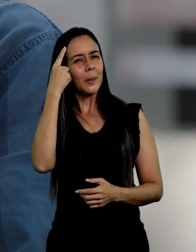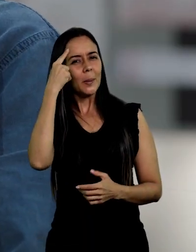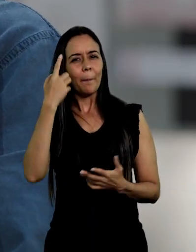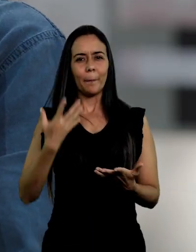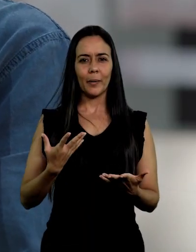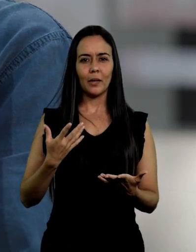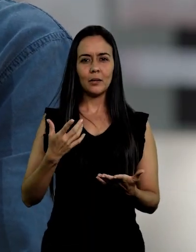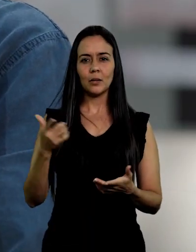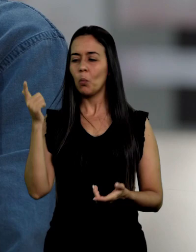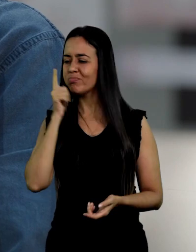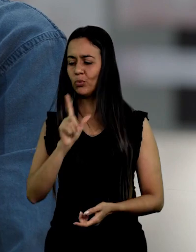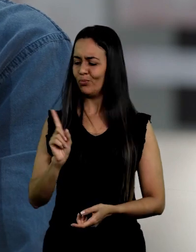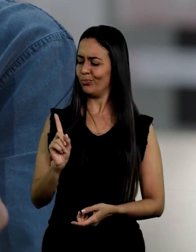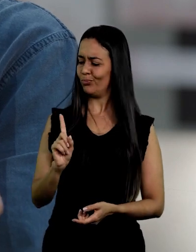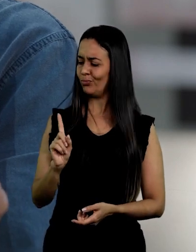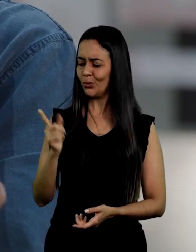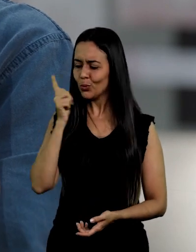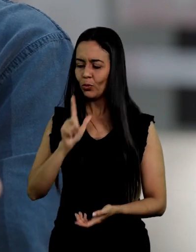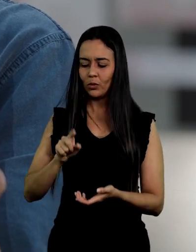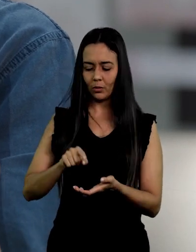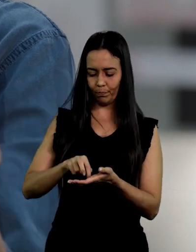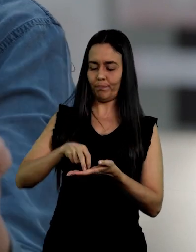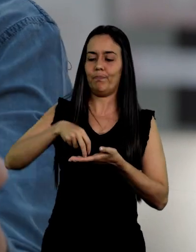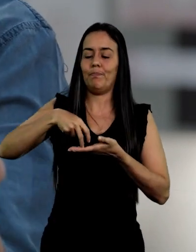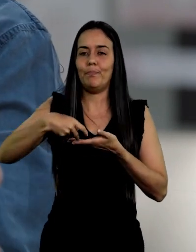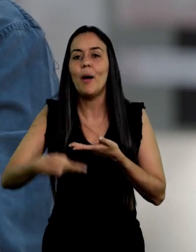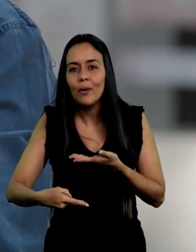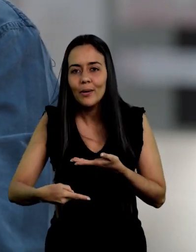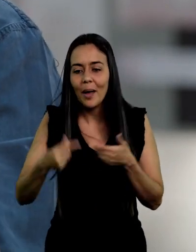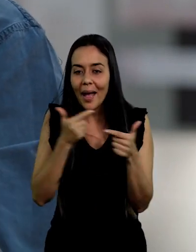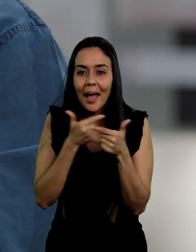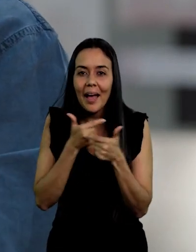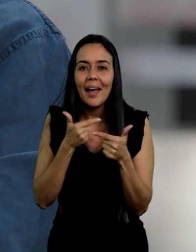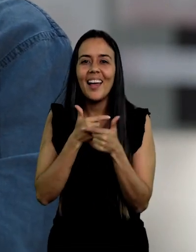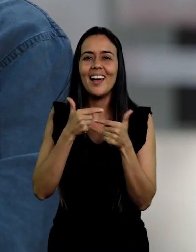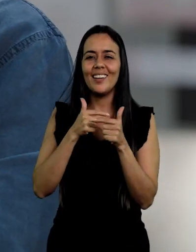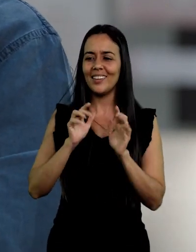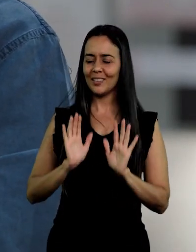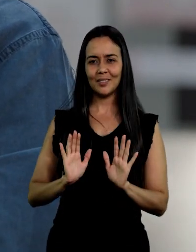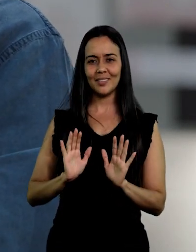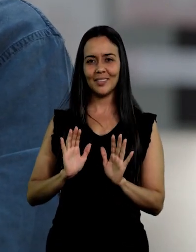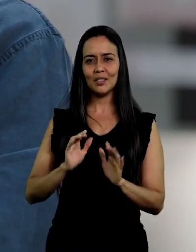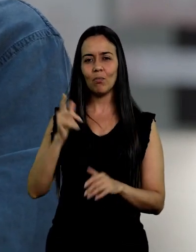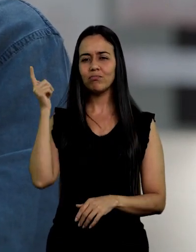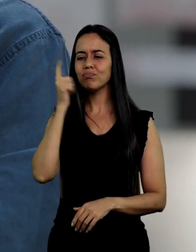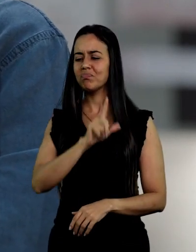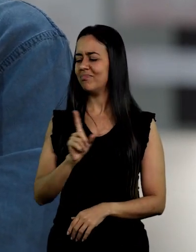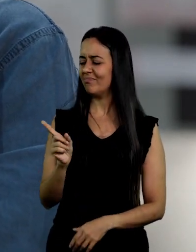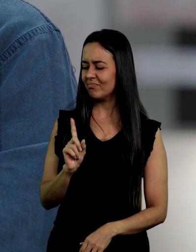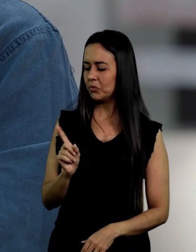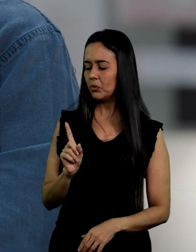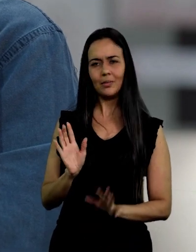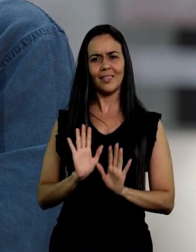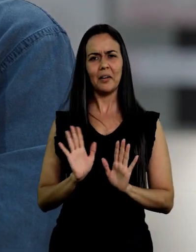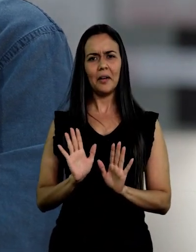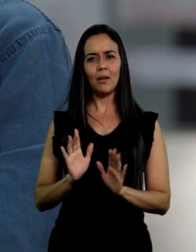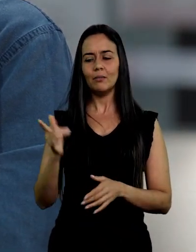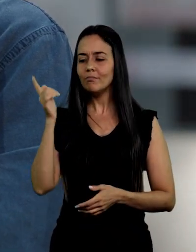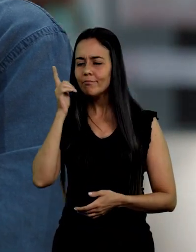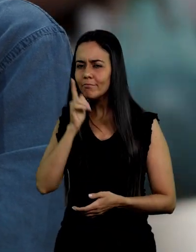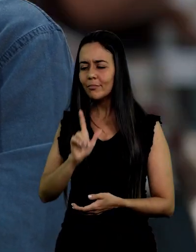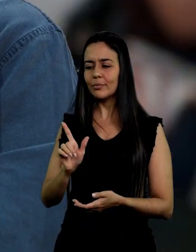né? A hora que ele tropeça e cai é o ponto alto dele, né? Então, esse descompromisso com